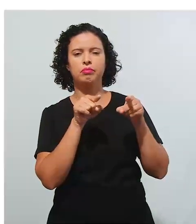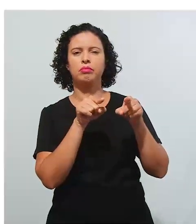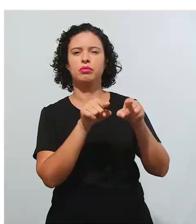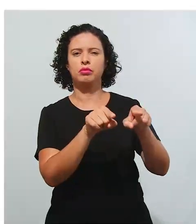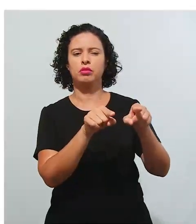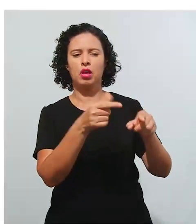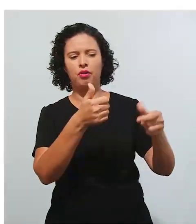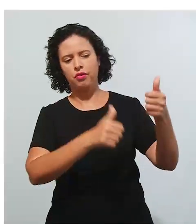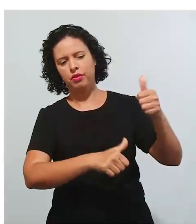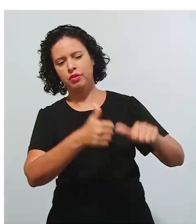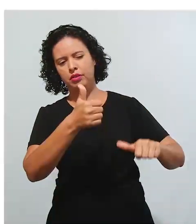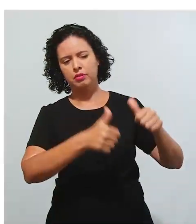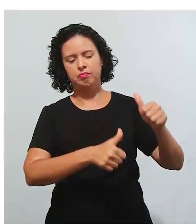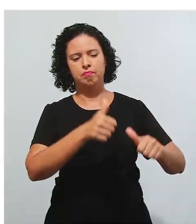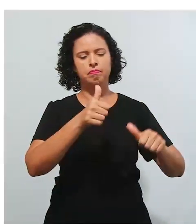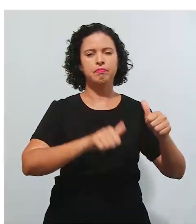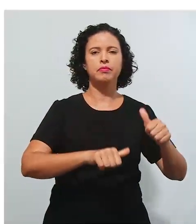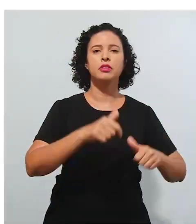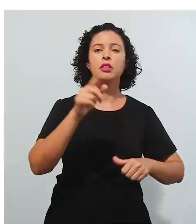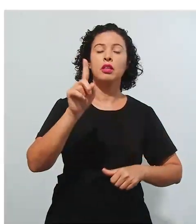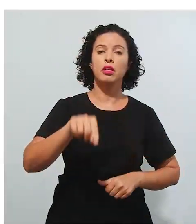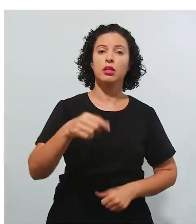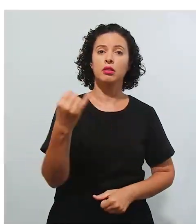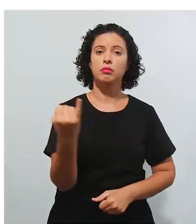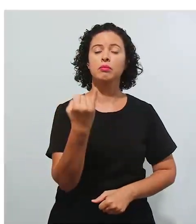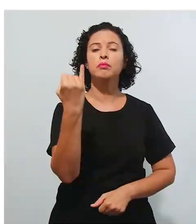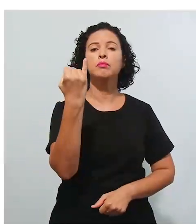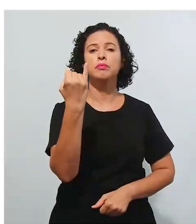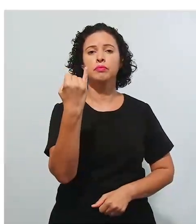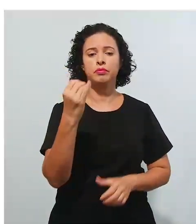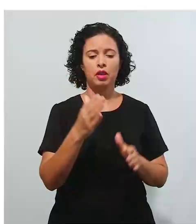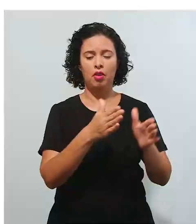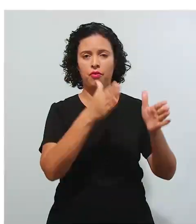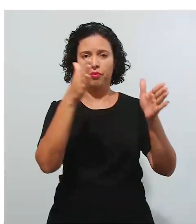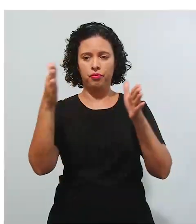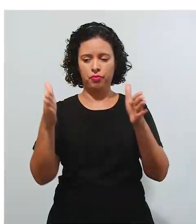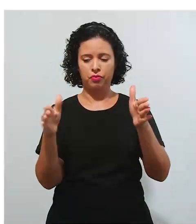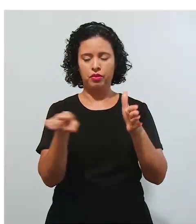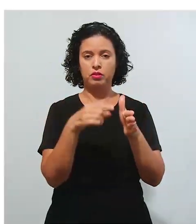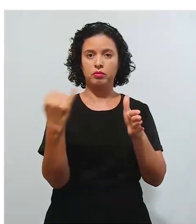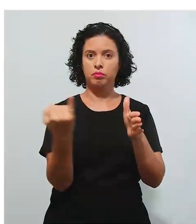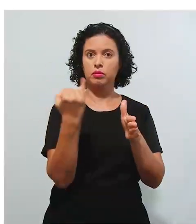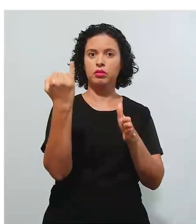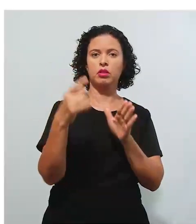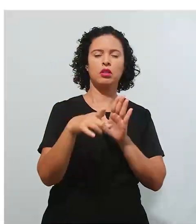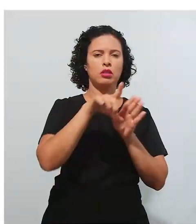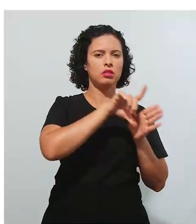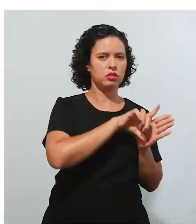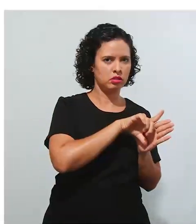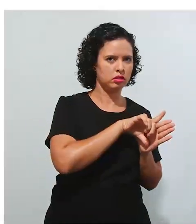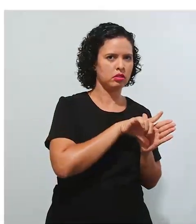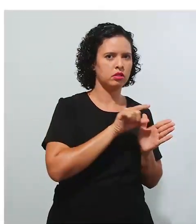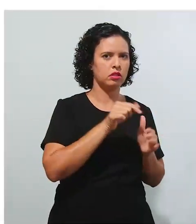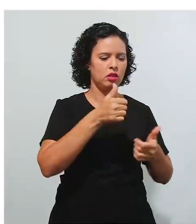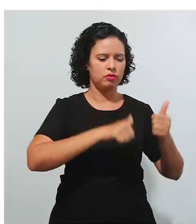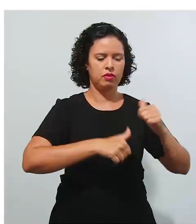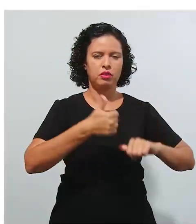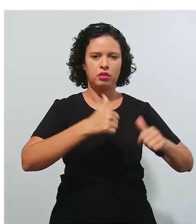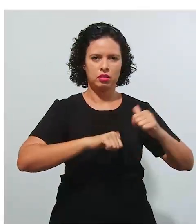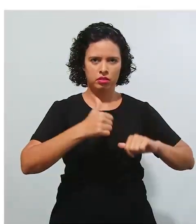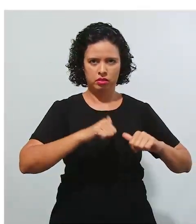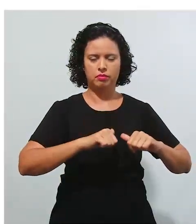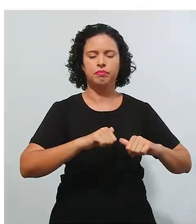o monitoramento, eles seguem como fases importantes antes da avaliação. Em